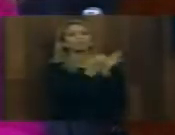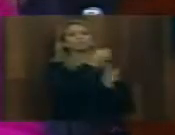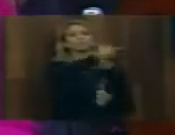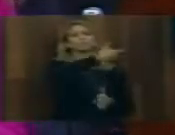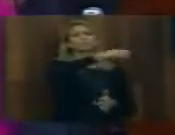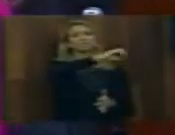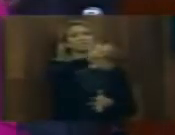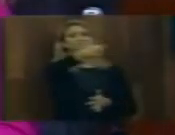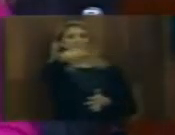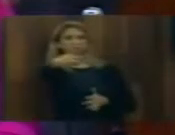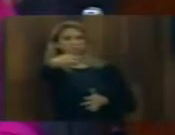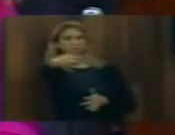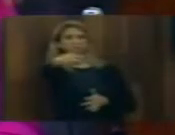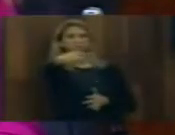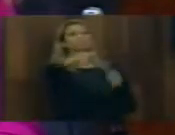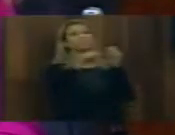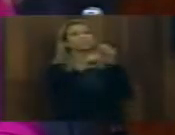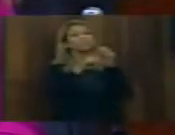217/2019.